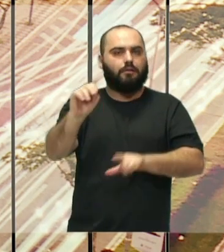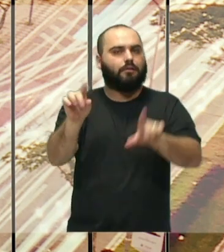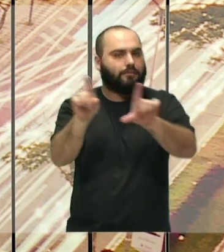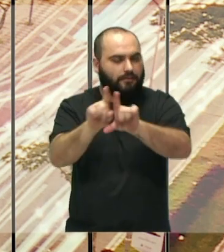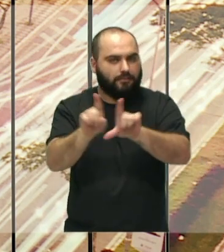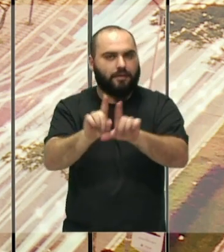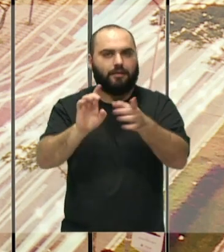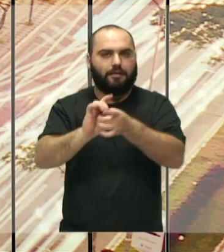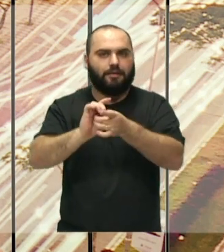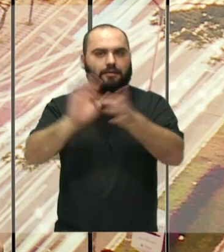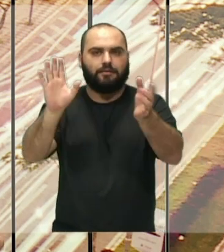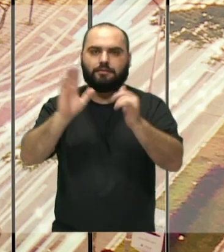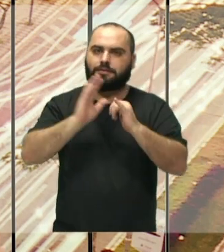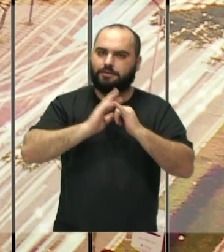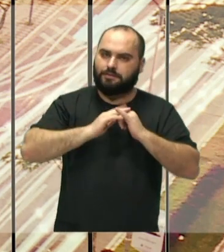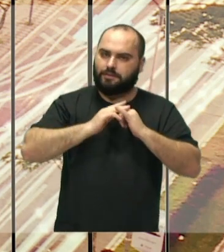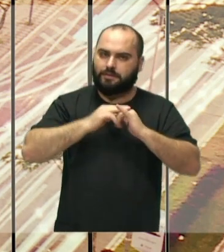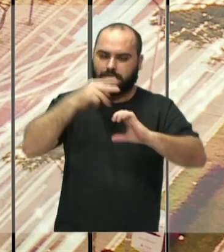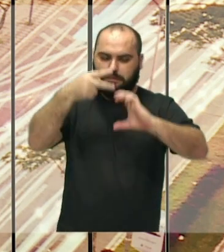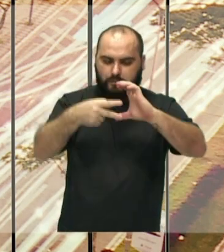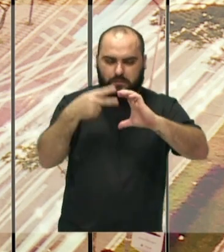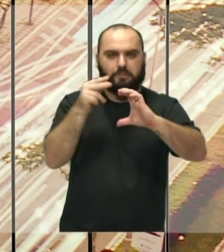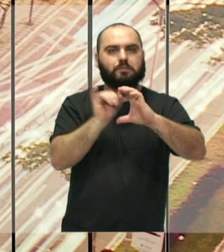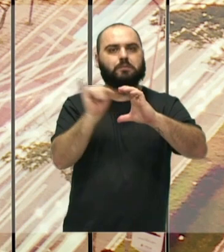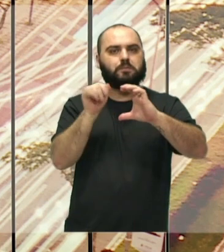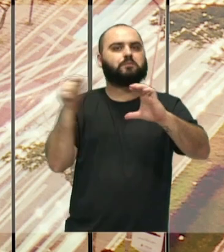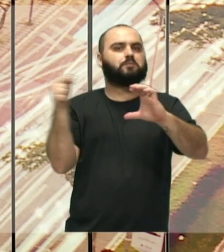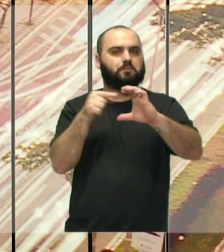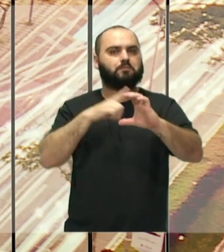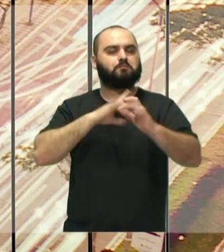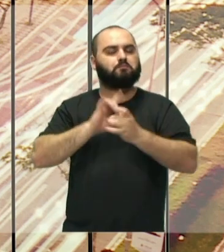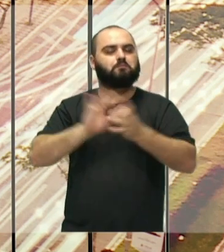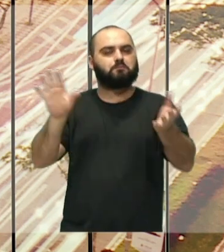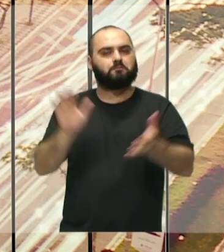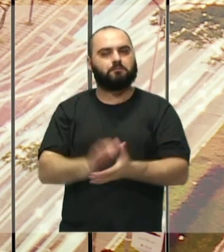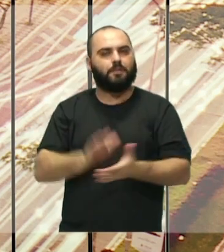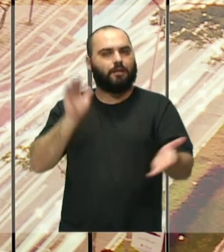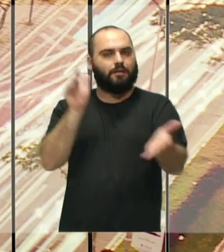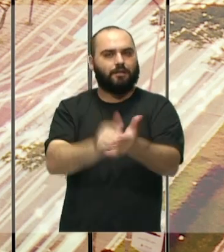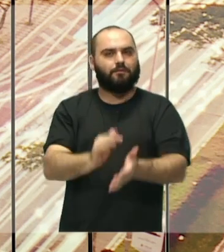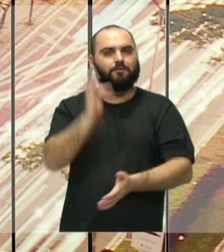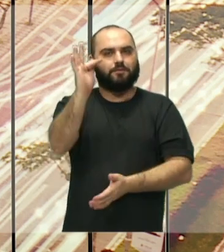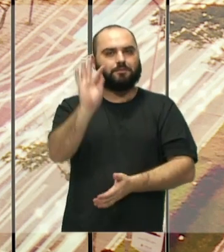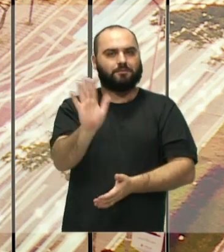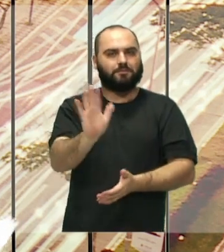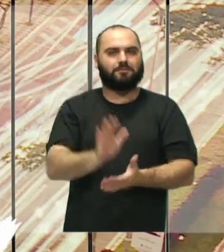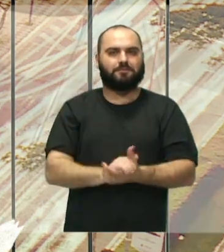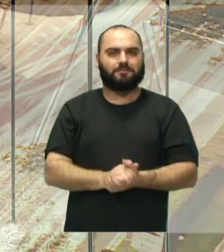disponíveis no canal da Câmara de Vereadores de Itajaí no YouTube. Até a próxima.